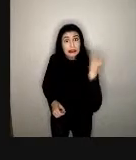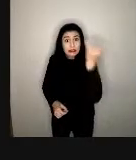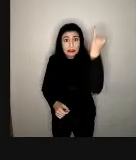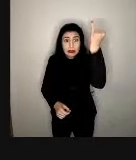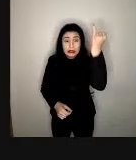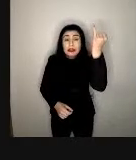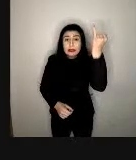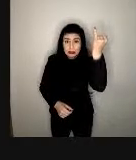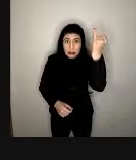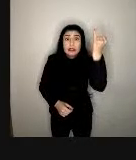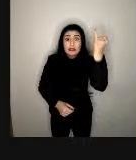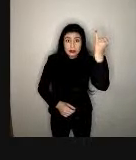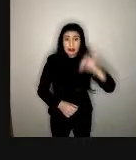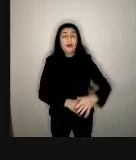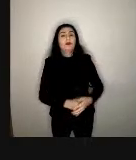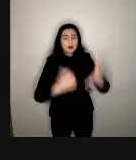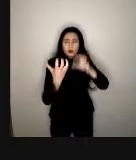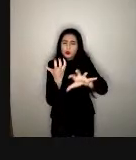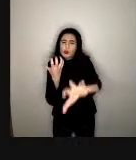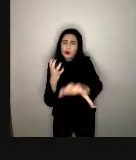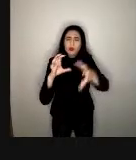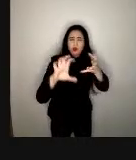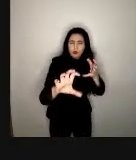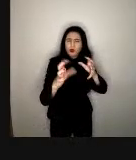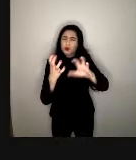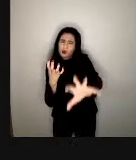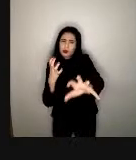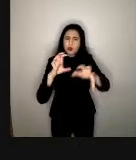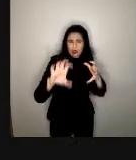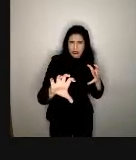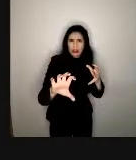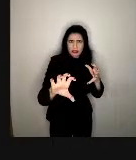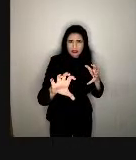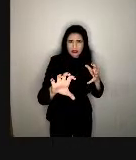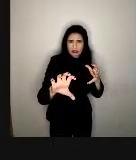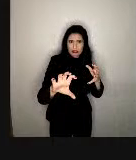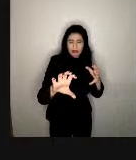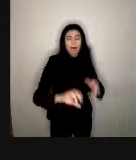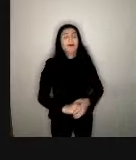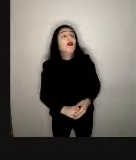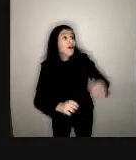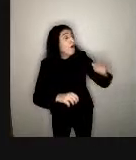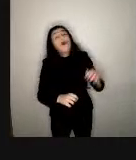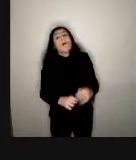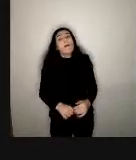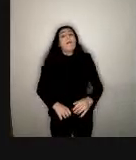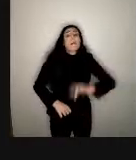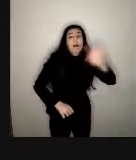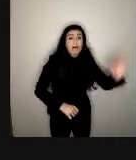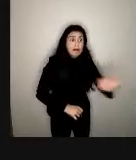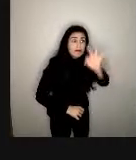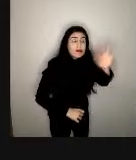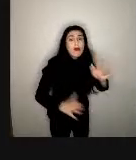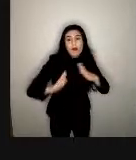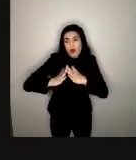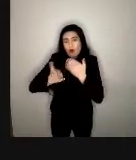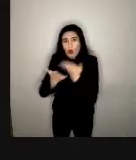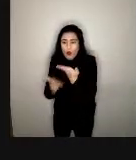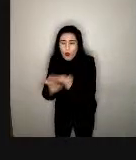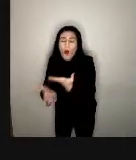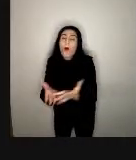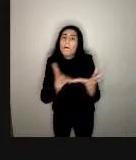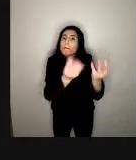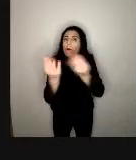desse tratamento humanizado. Então, em faculdades, em colégios, sempre muita gente